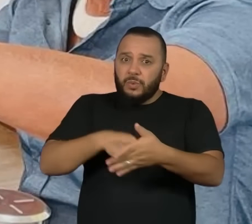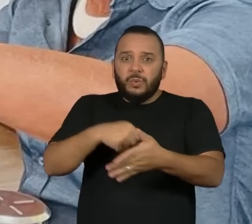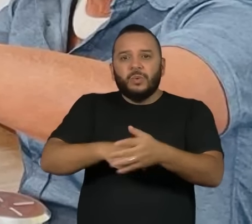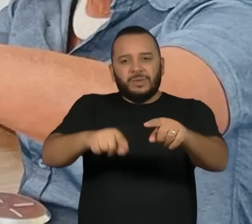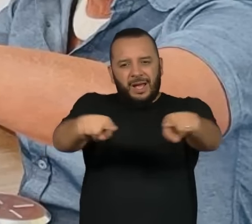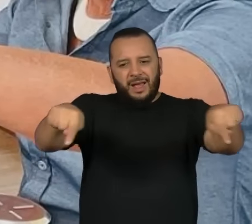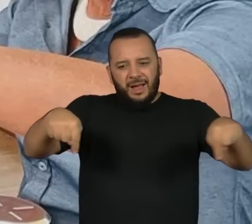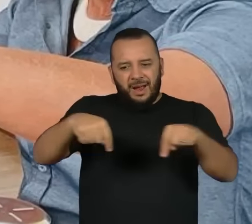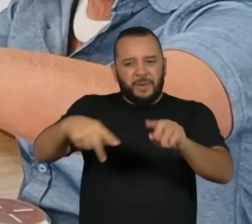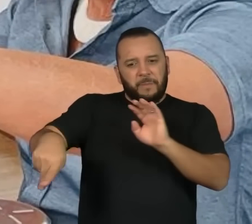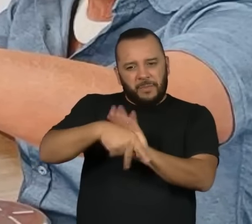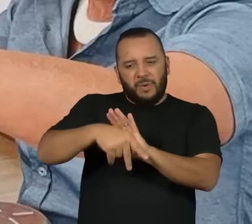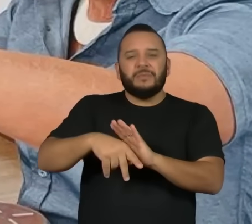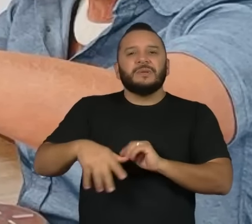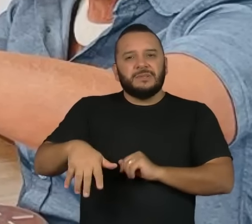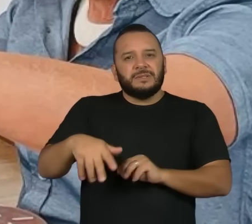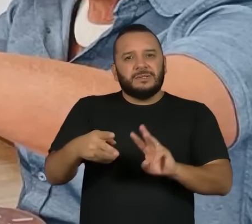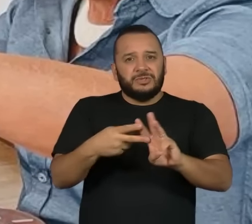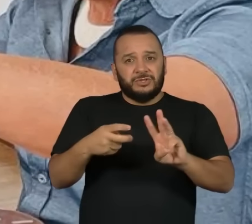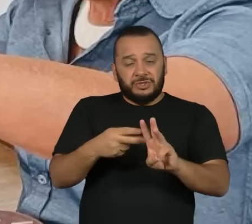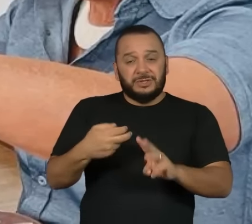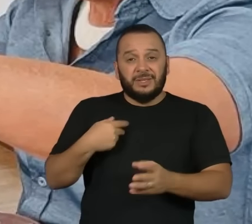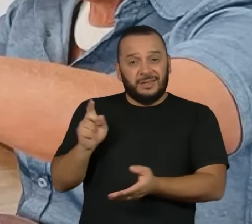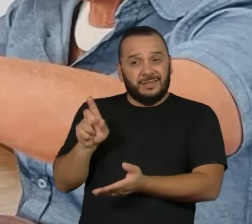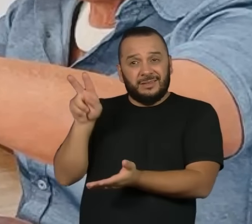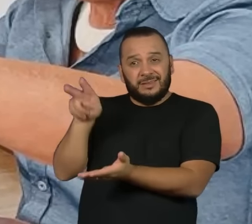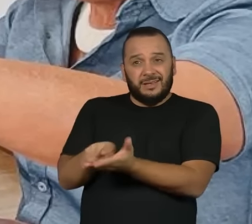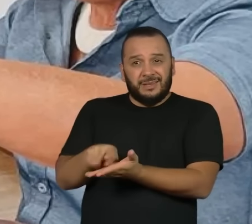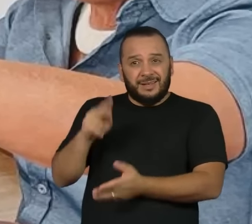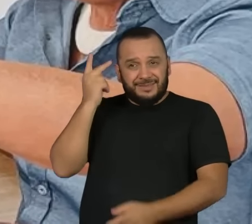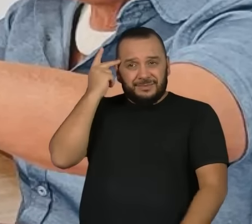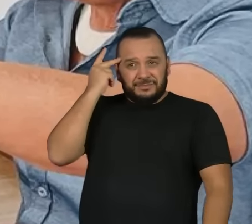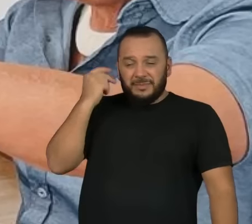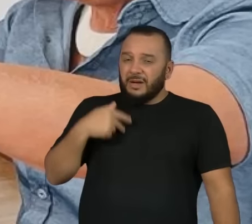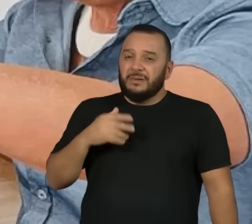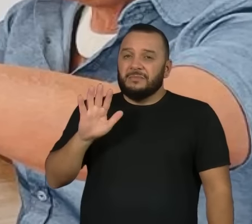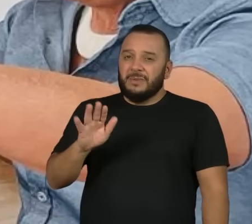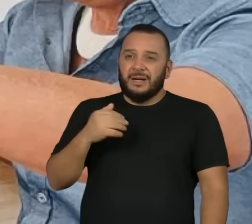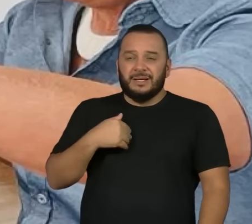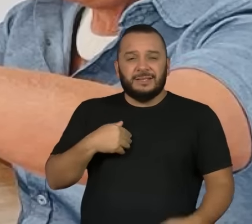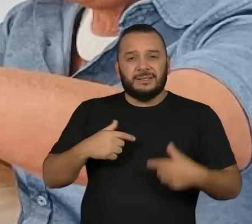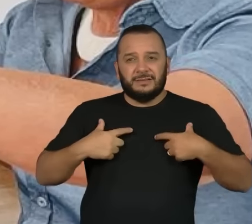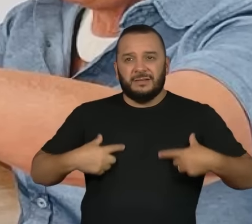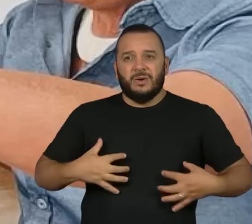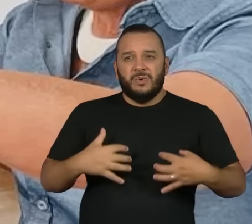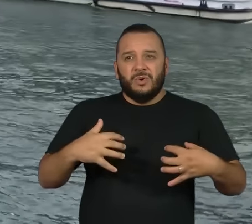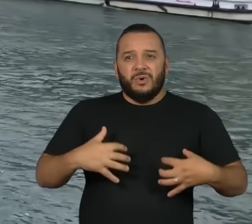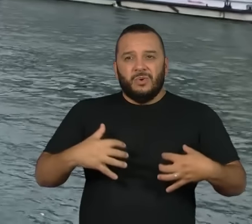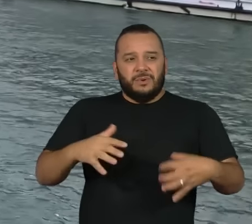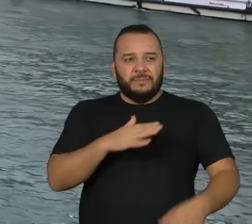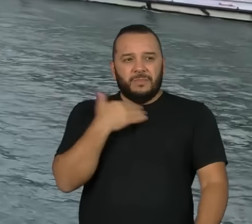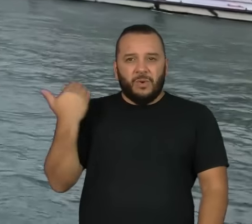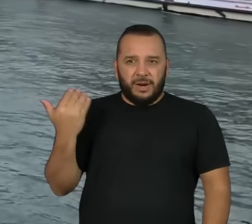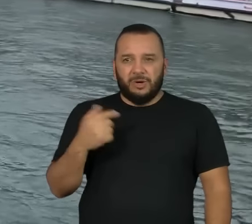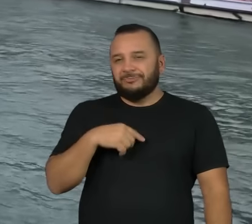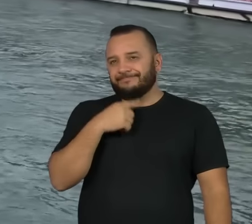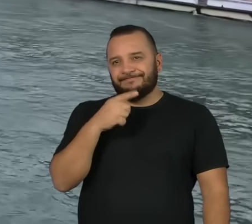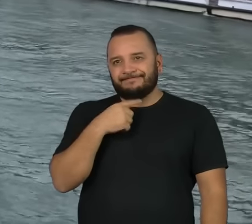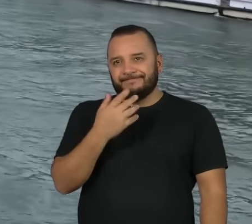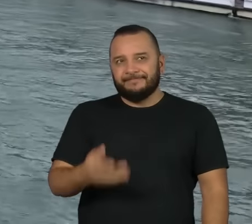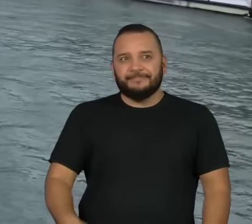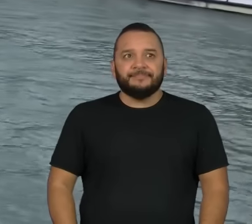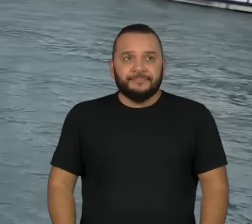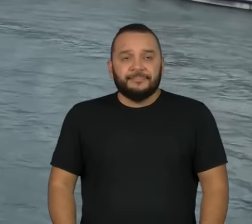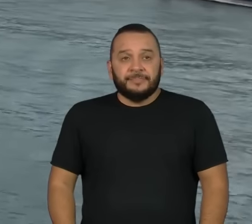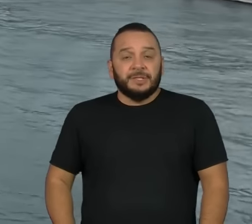demarcação de terras. Internado em São Paulo, não resistiu a problemas pulmonares. A poluição do rio